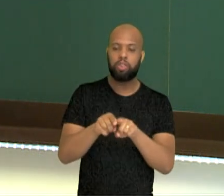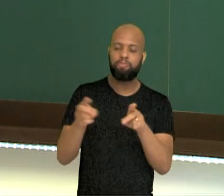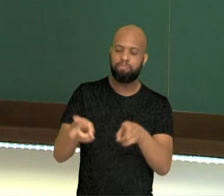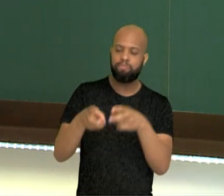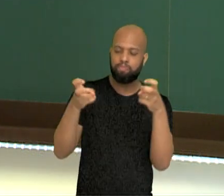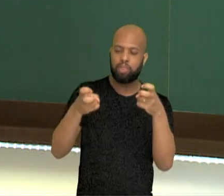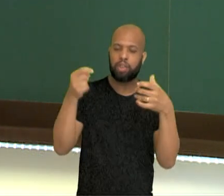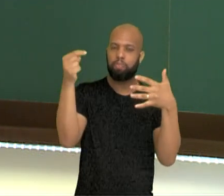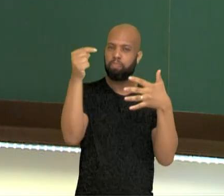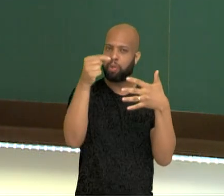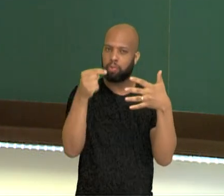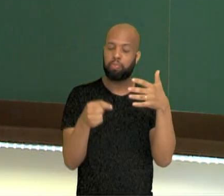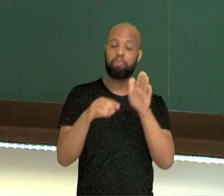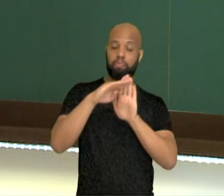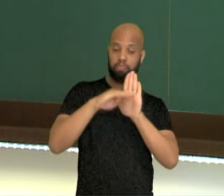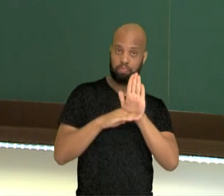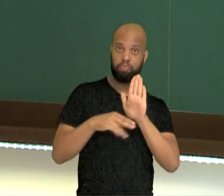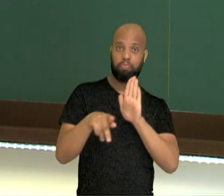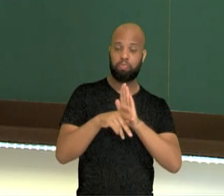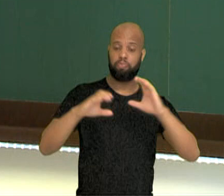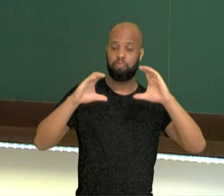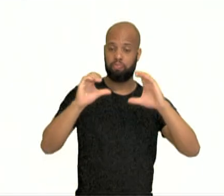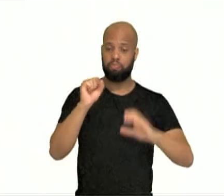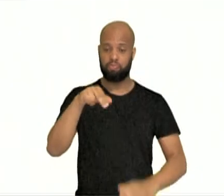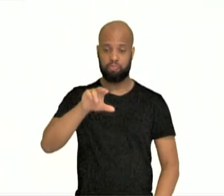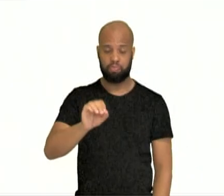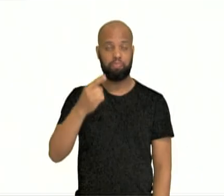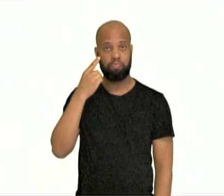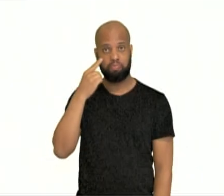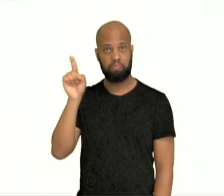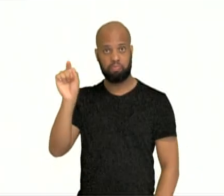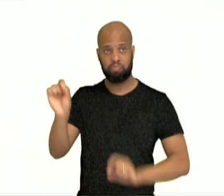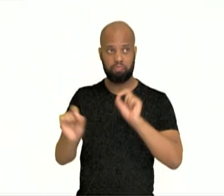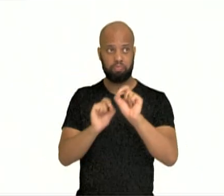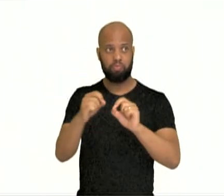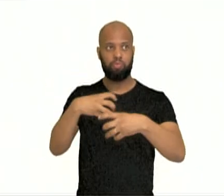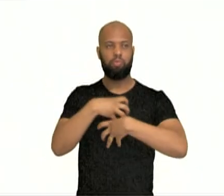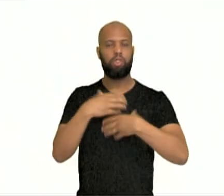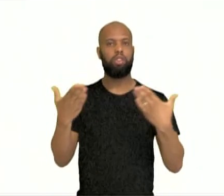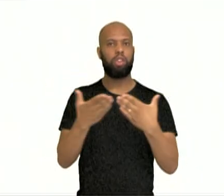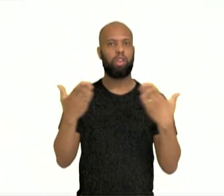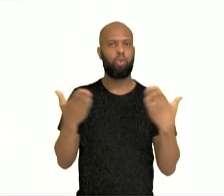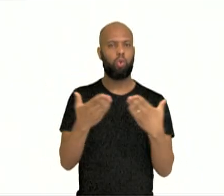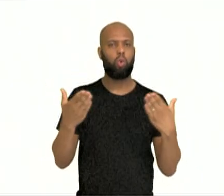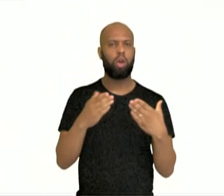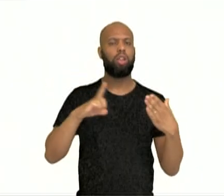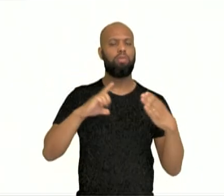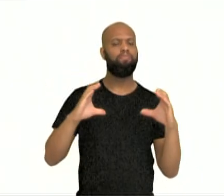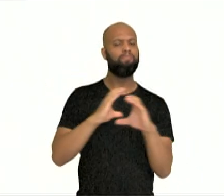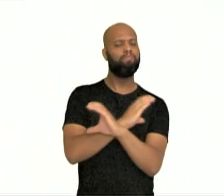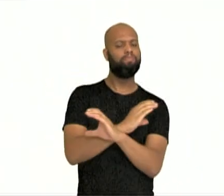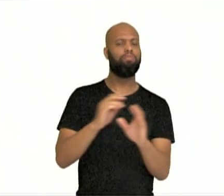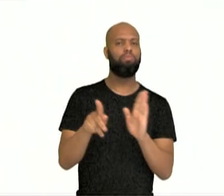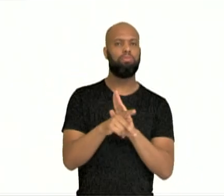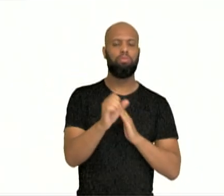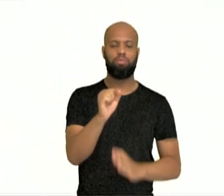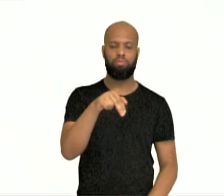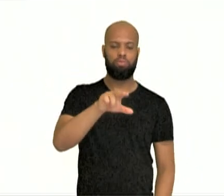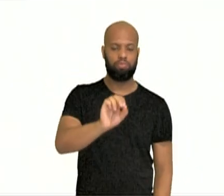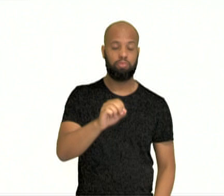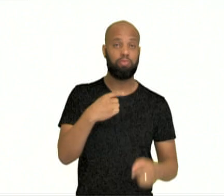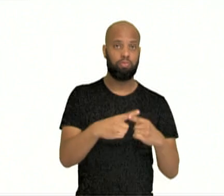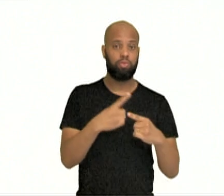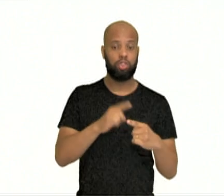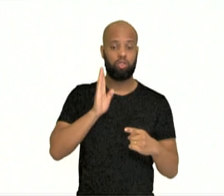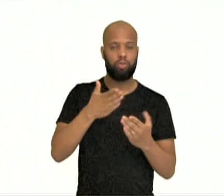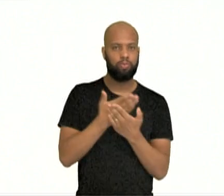da função seno. Então, agora você está vendo aqui uma representação um pouco mais complexa da função seno. Nós vimos já